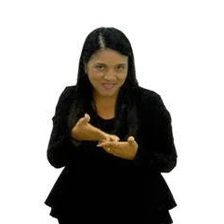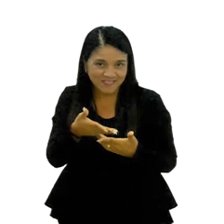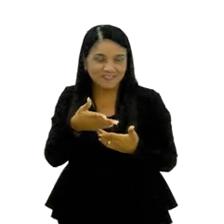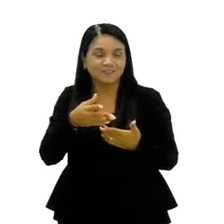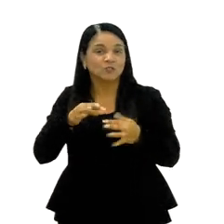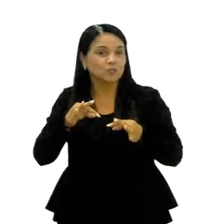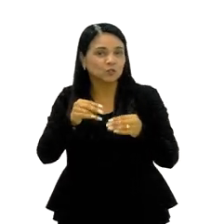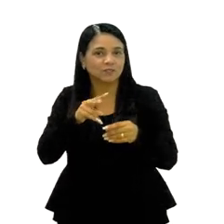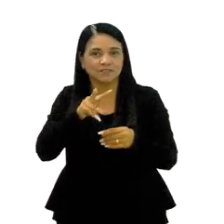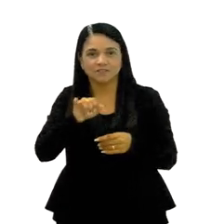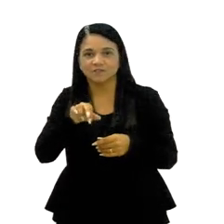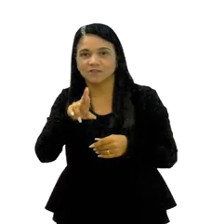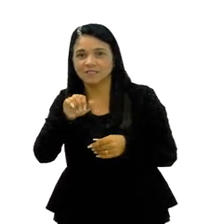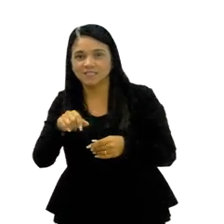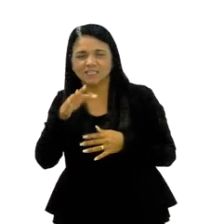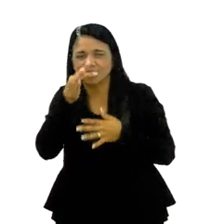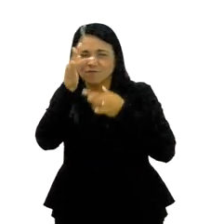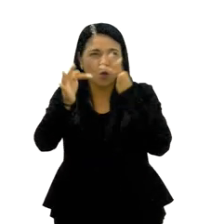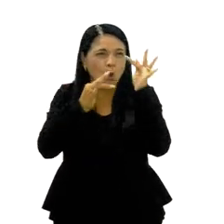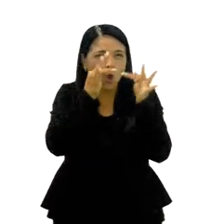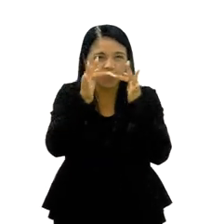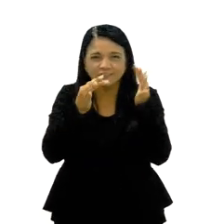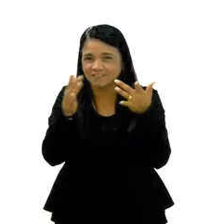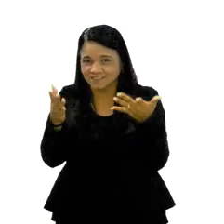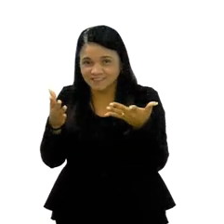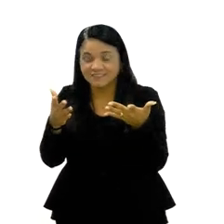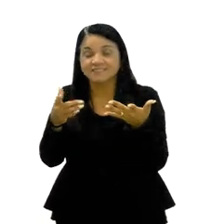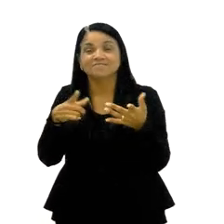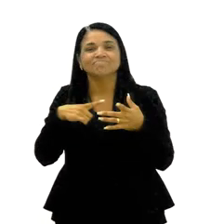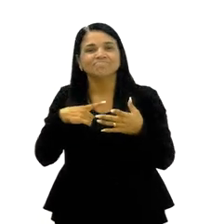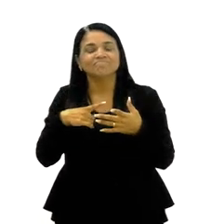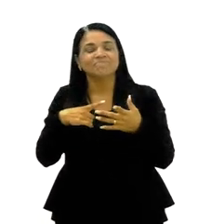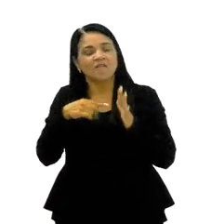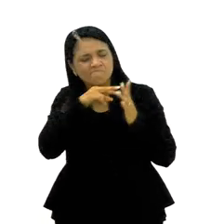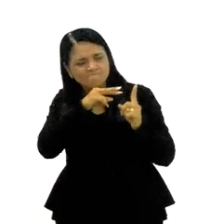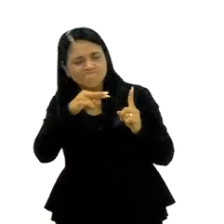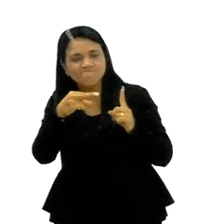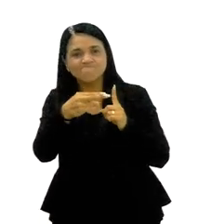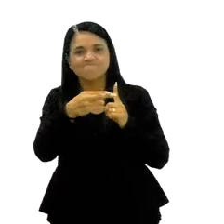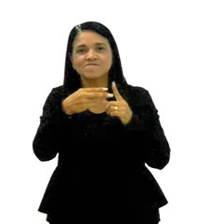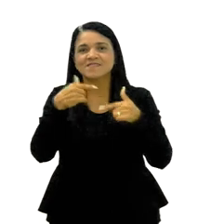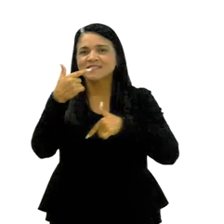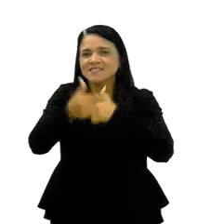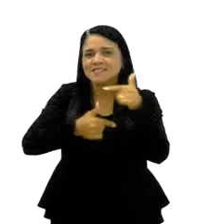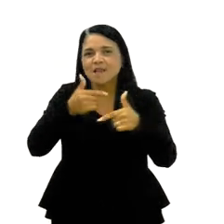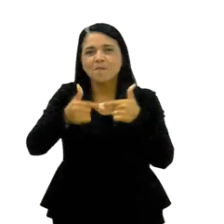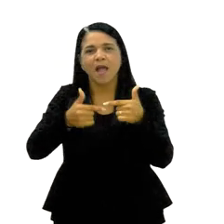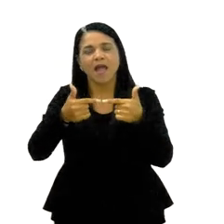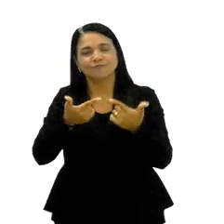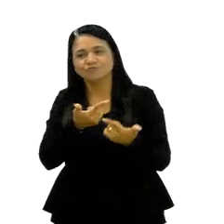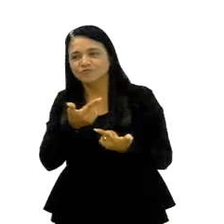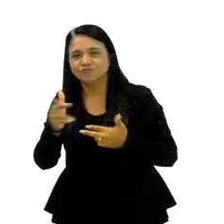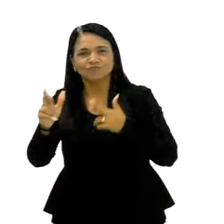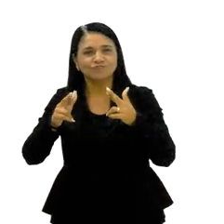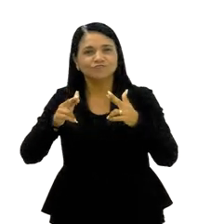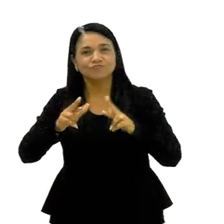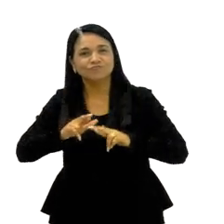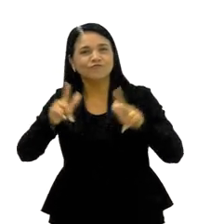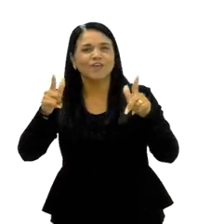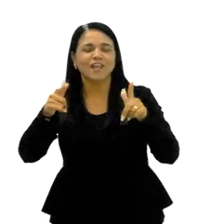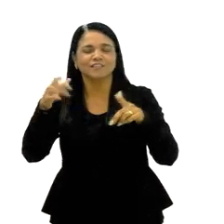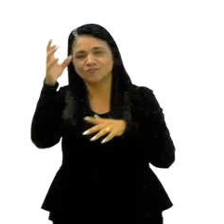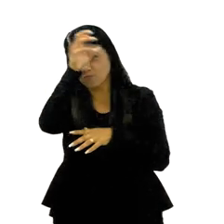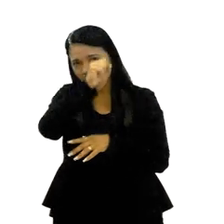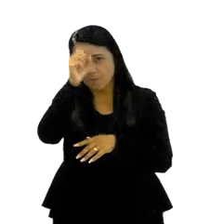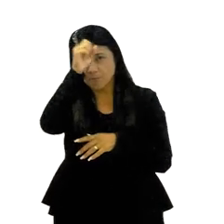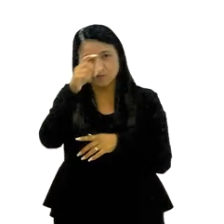fazendo todas as vitrines da Granado, então são flores incríveis. Isso vai me trazendo um outro nicho, um outro trabalho, um outro know-how, que eu